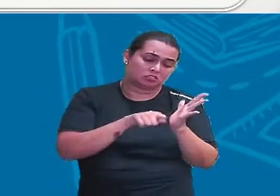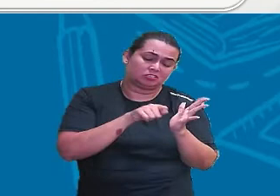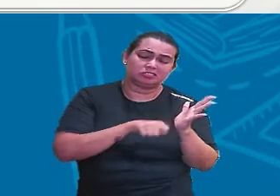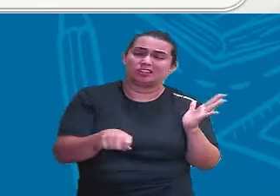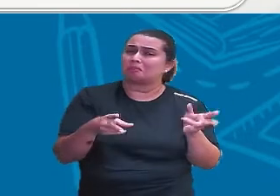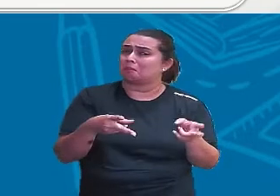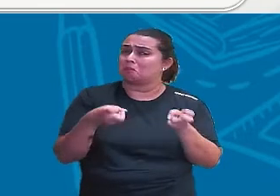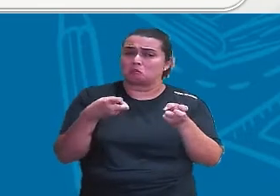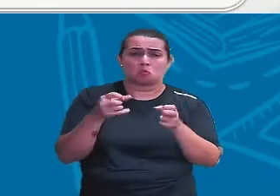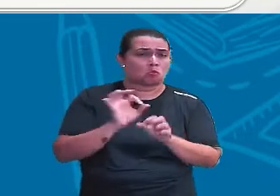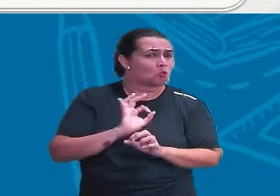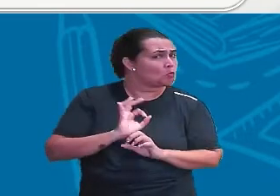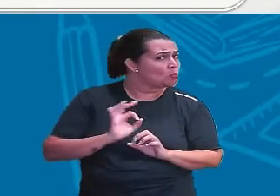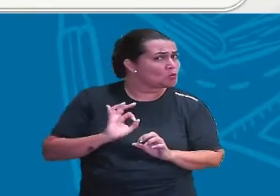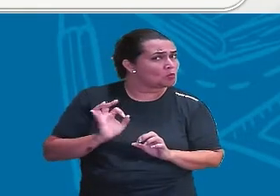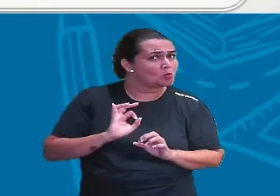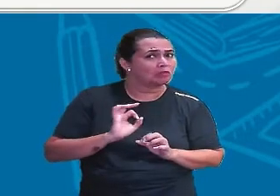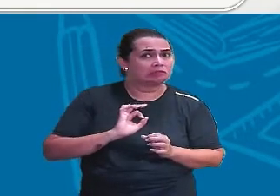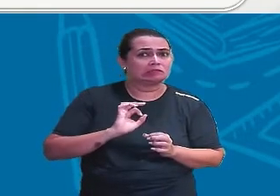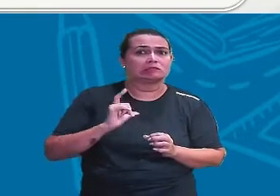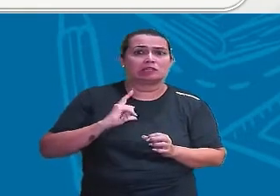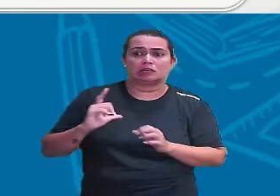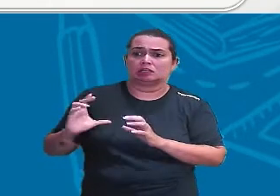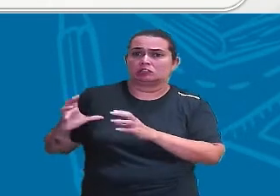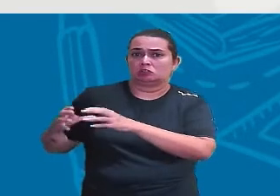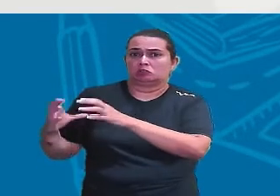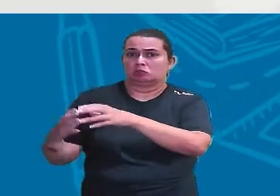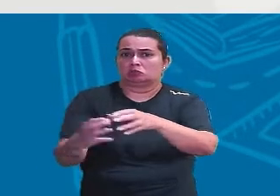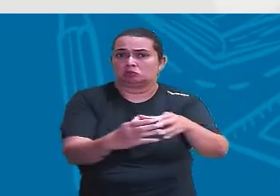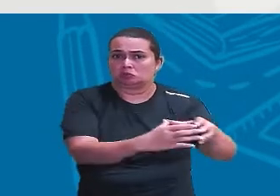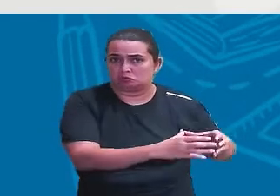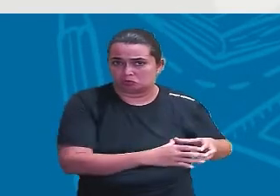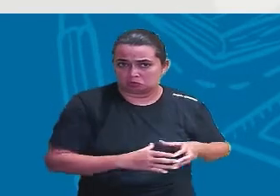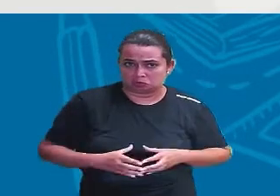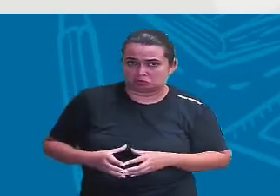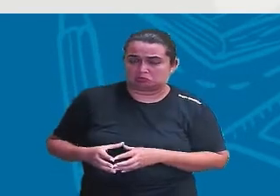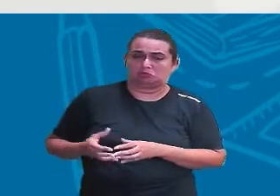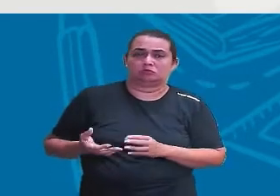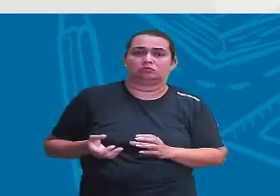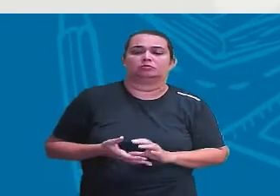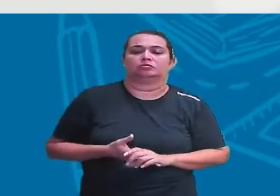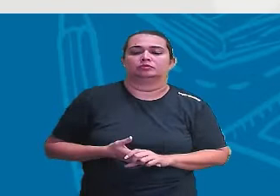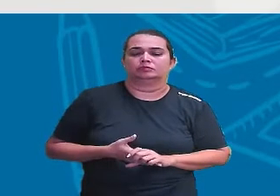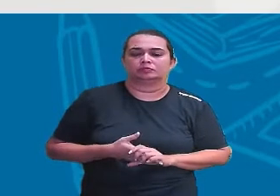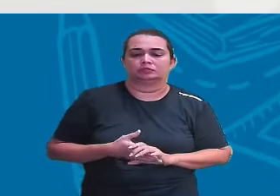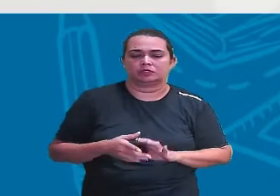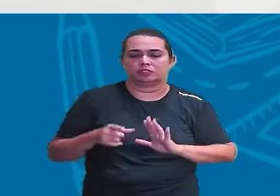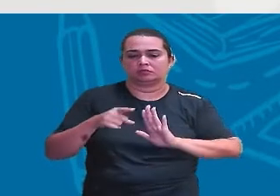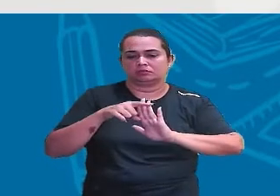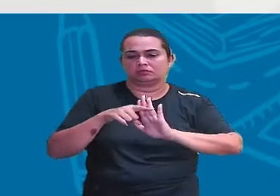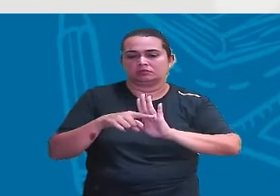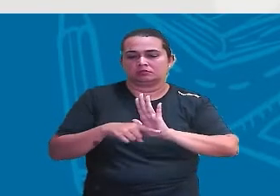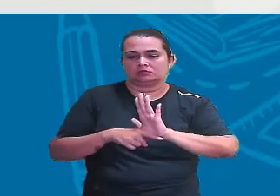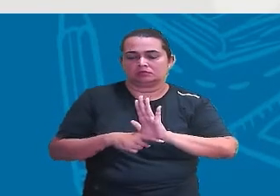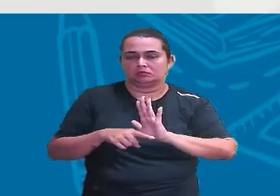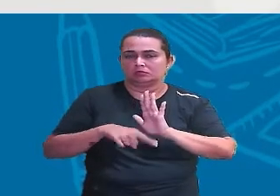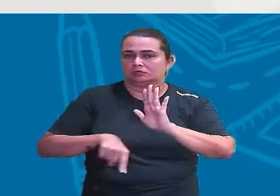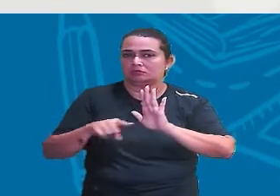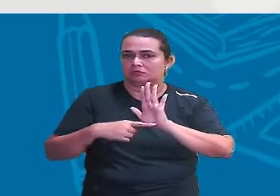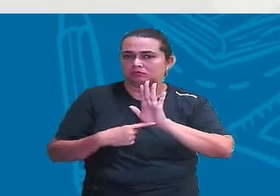se dá conta que são tantas classificações. Bom, coloquei aqui essa lista exatamente para